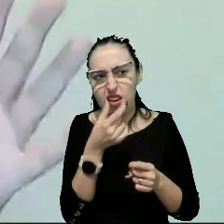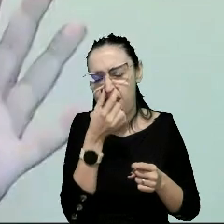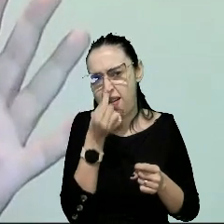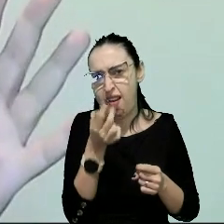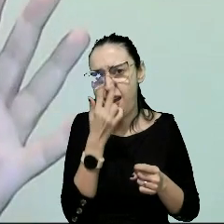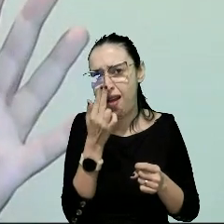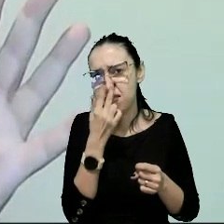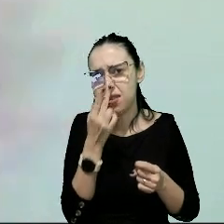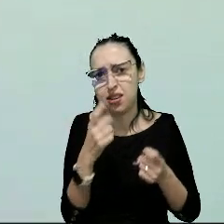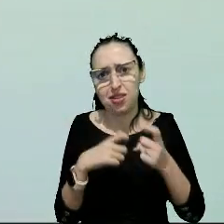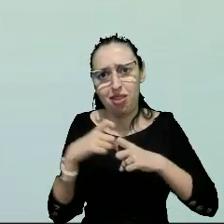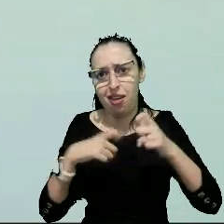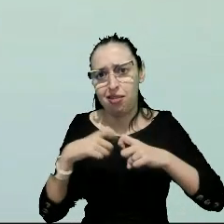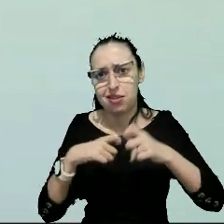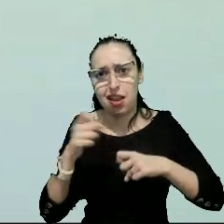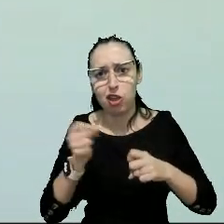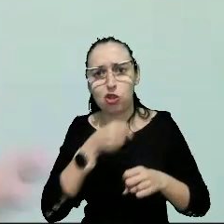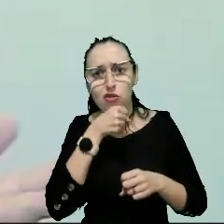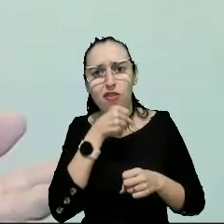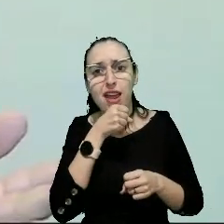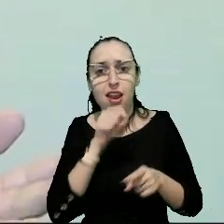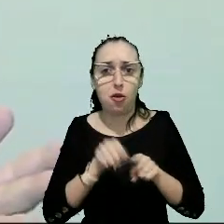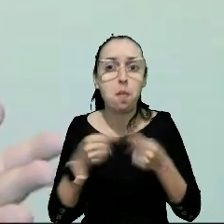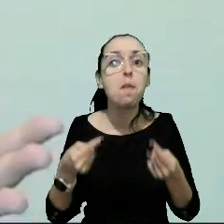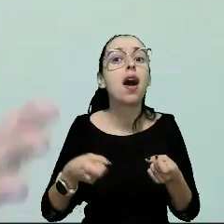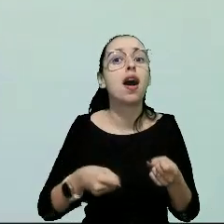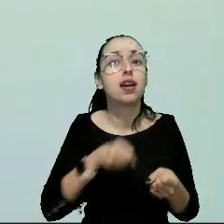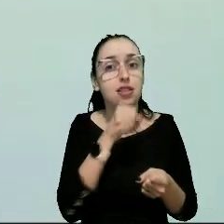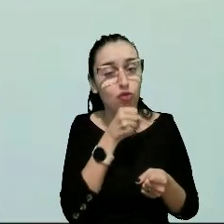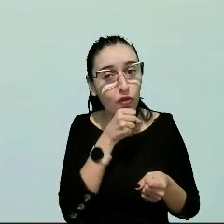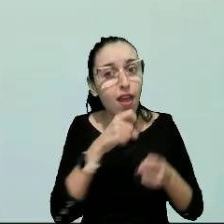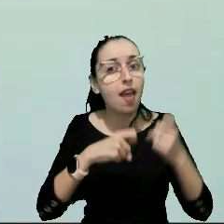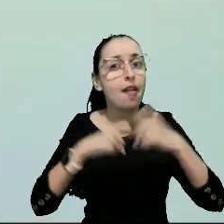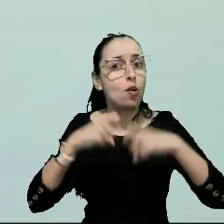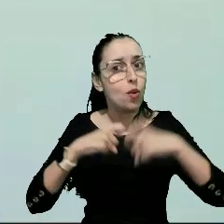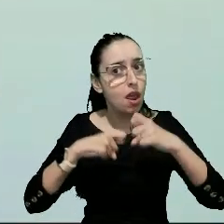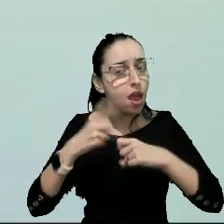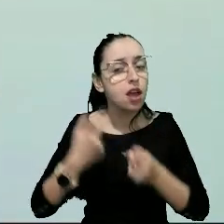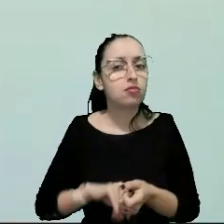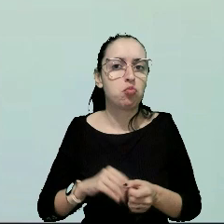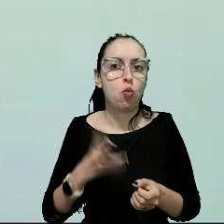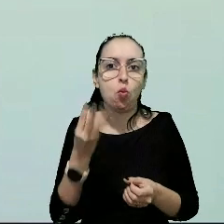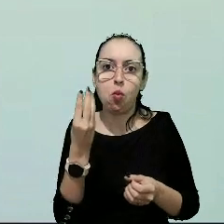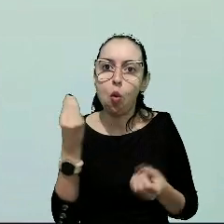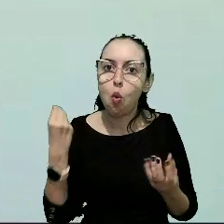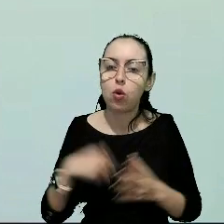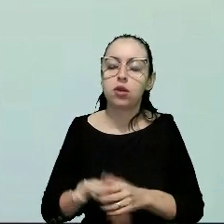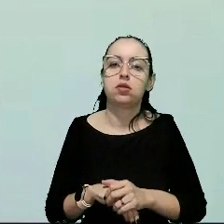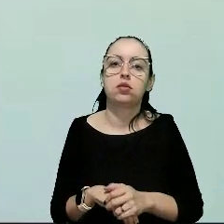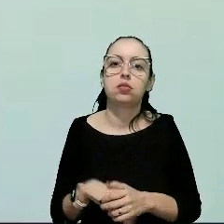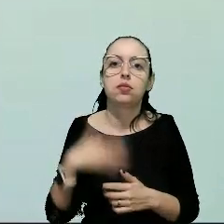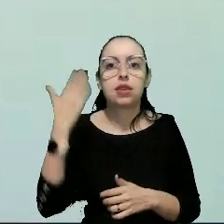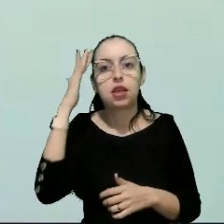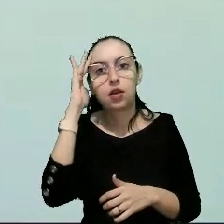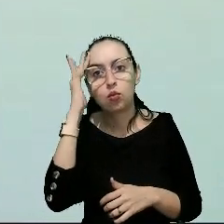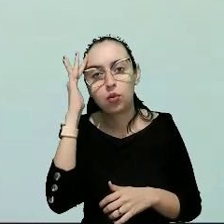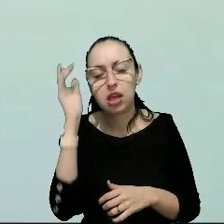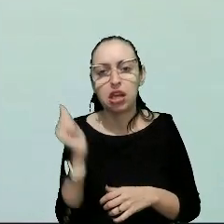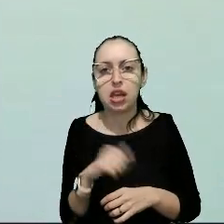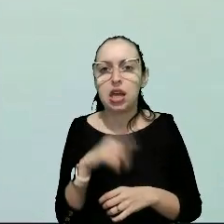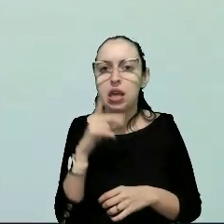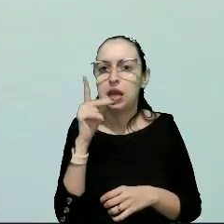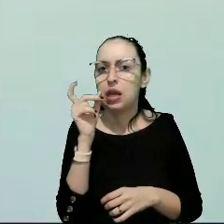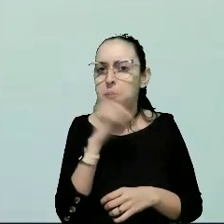velho trepa. Não todos, mas muitos. Tanto é, isso é importante para nós sabermos. Com